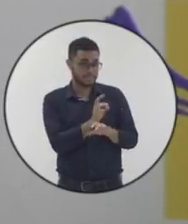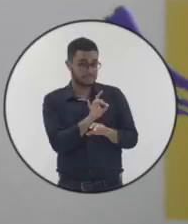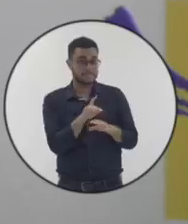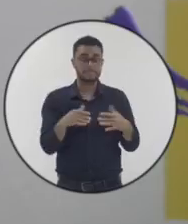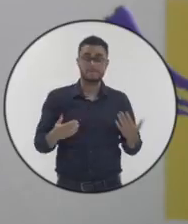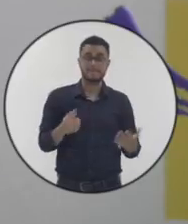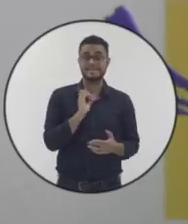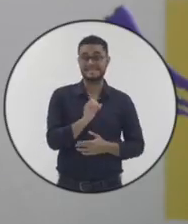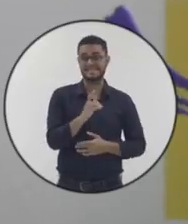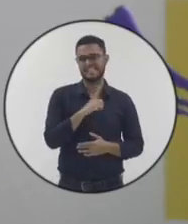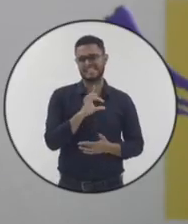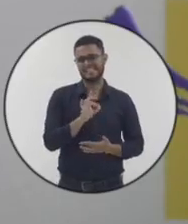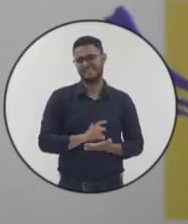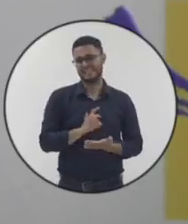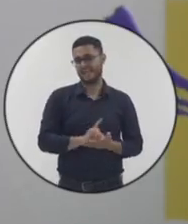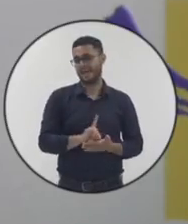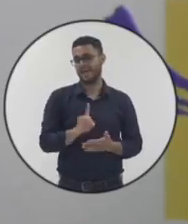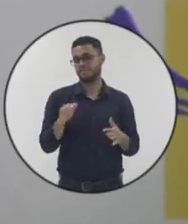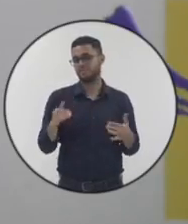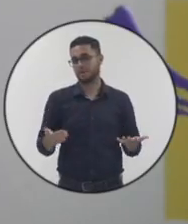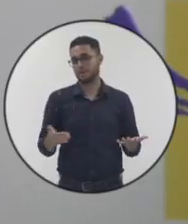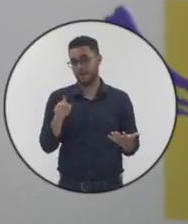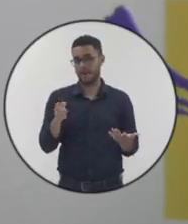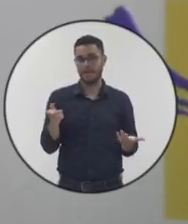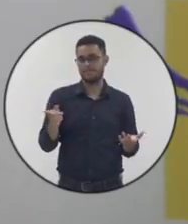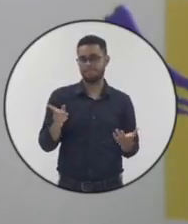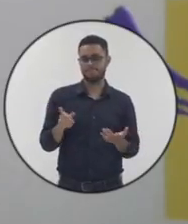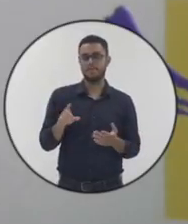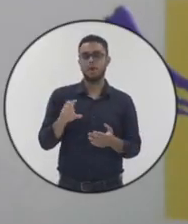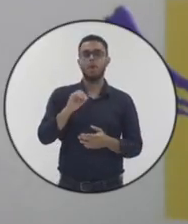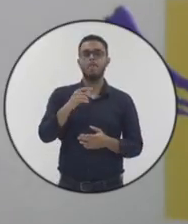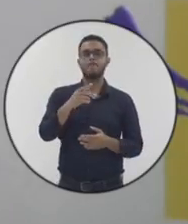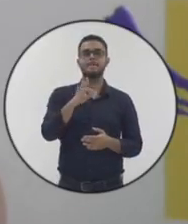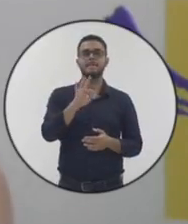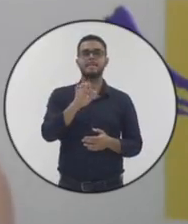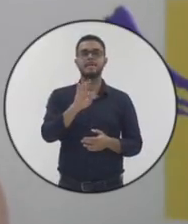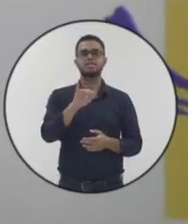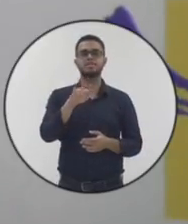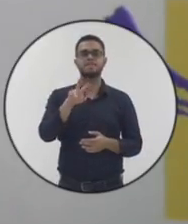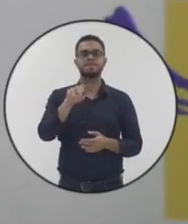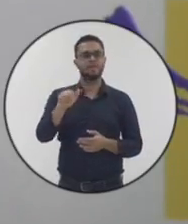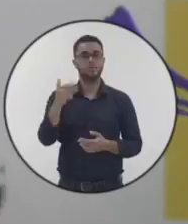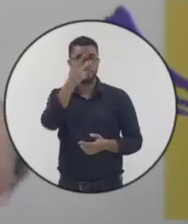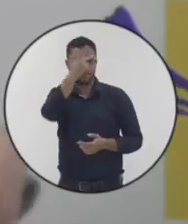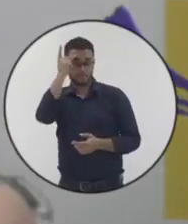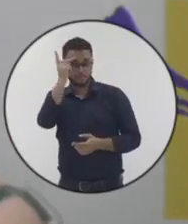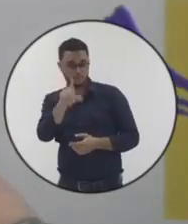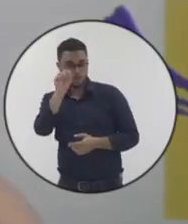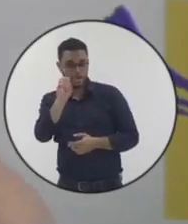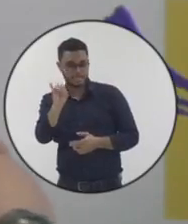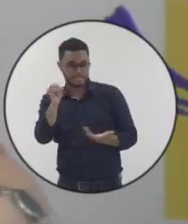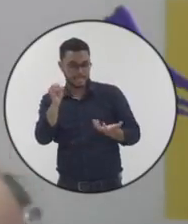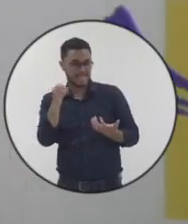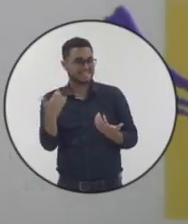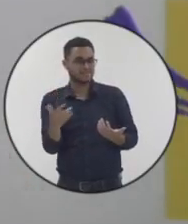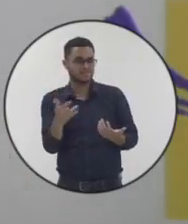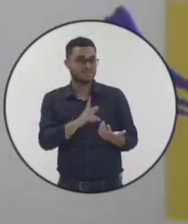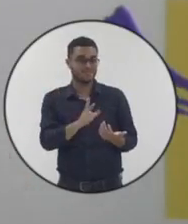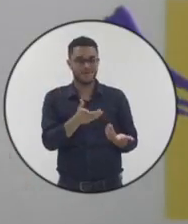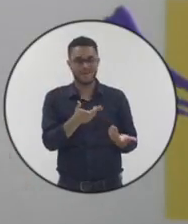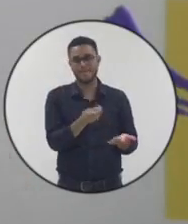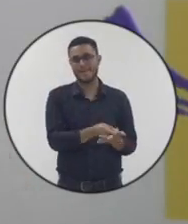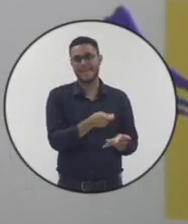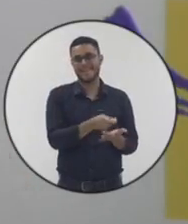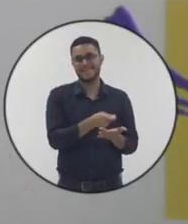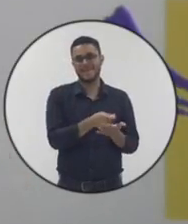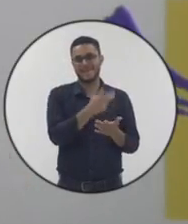é na perspectiva opcional, optativa. Então, não é realmente condição para que o profissional da